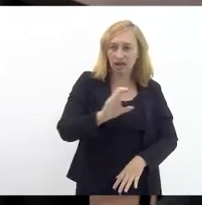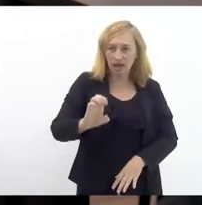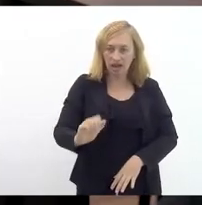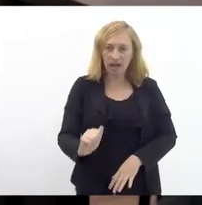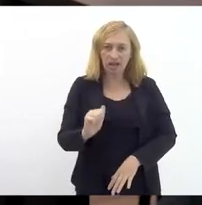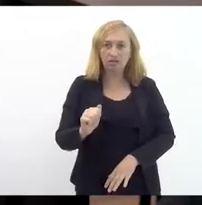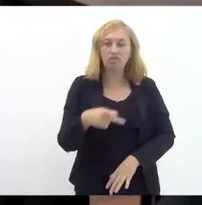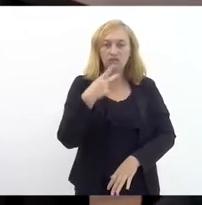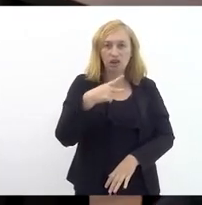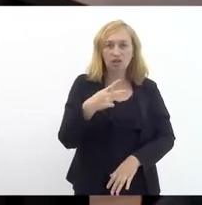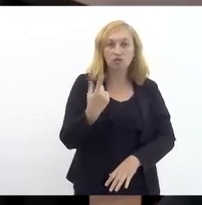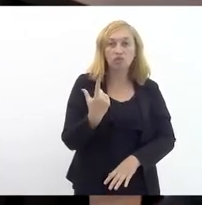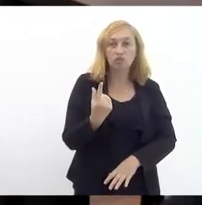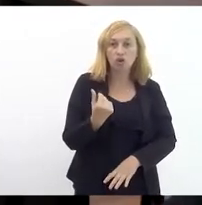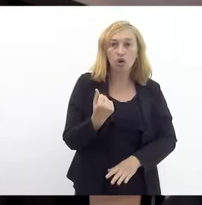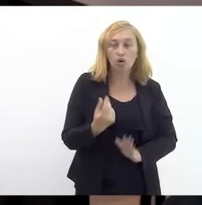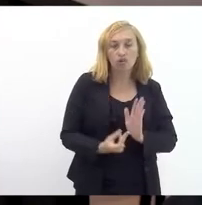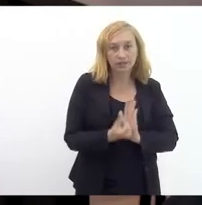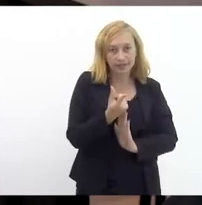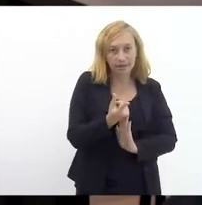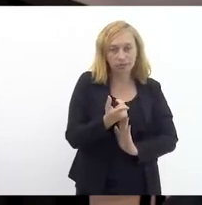financeiro.